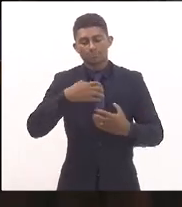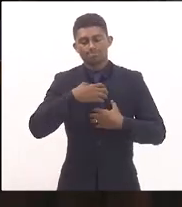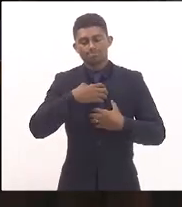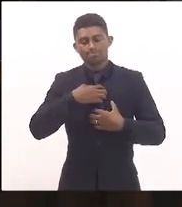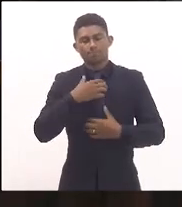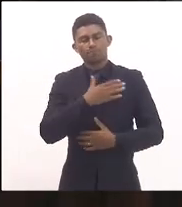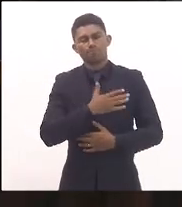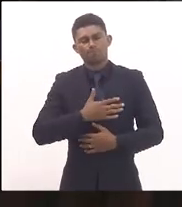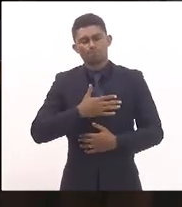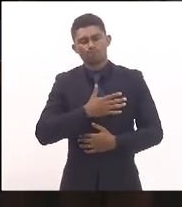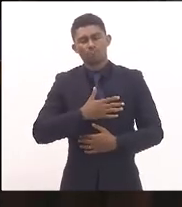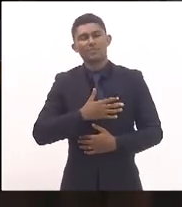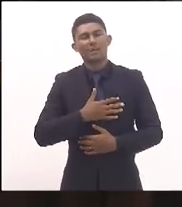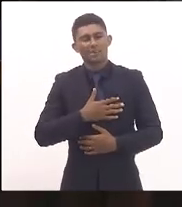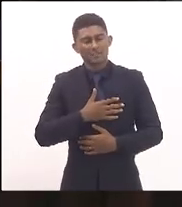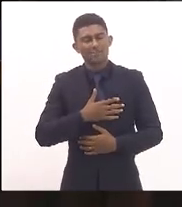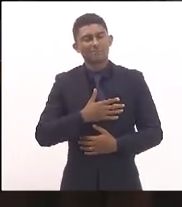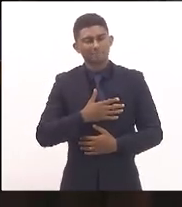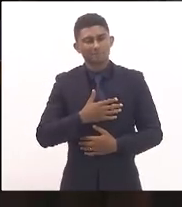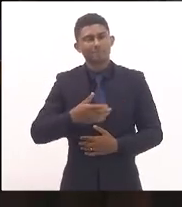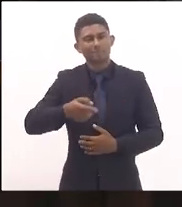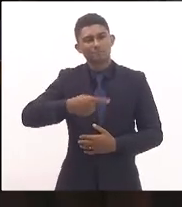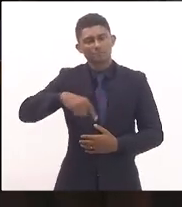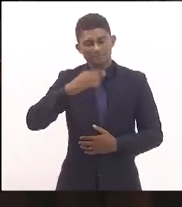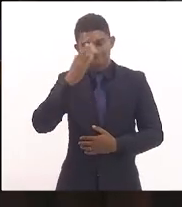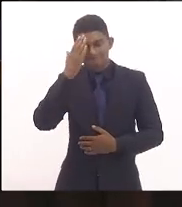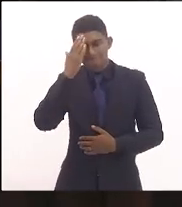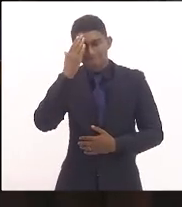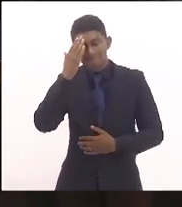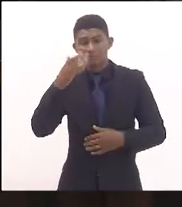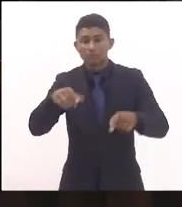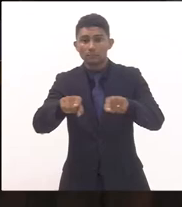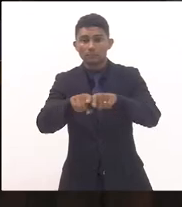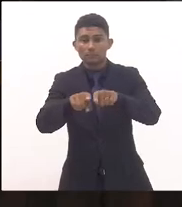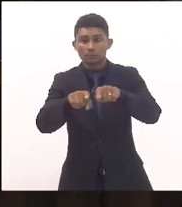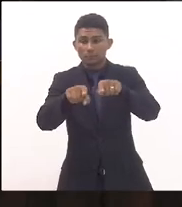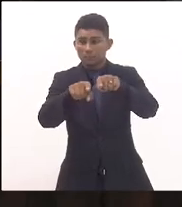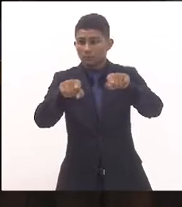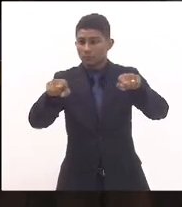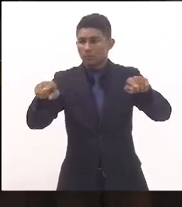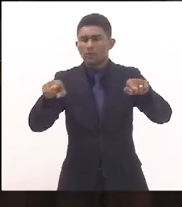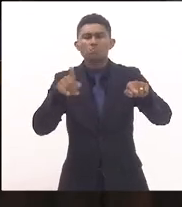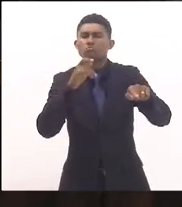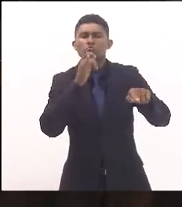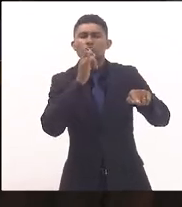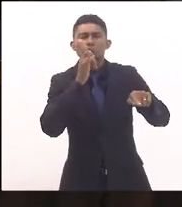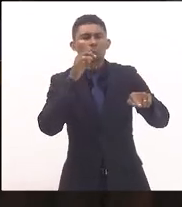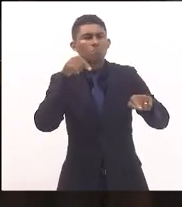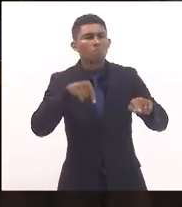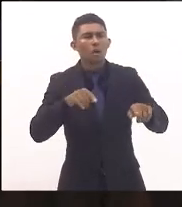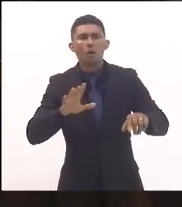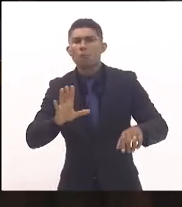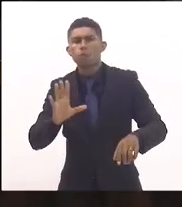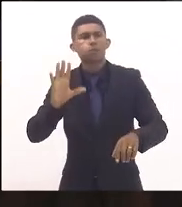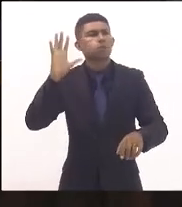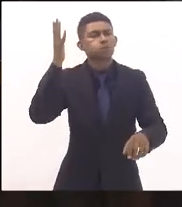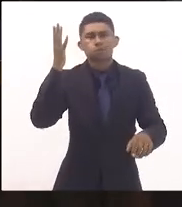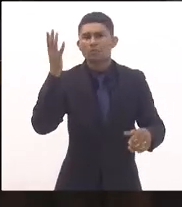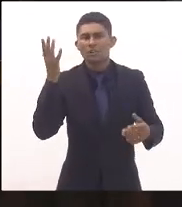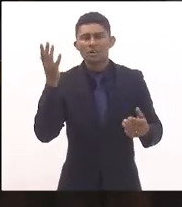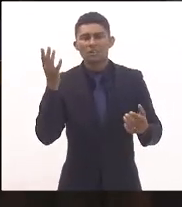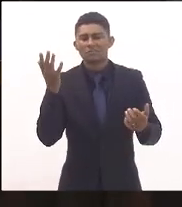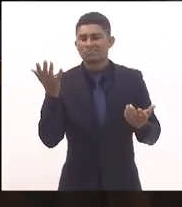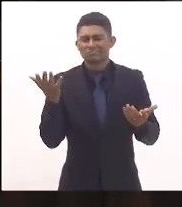nosso reconhecimento o que dizer a todos vocês que nada acontece por acaso e na